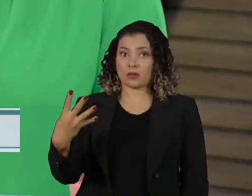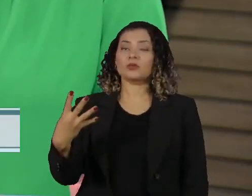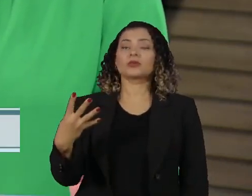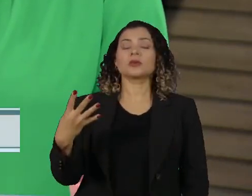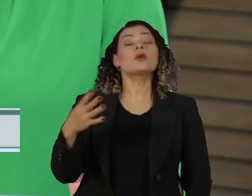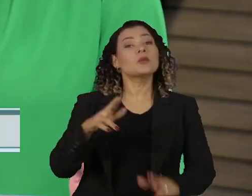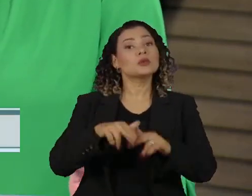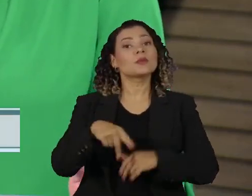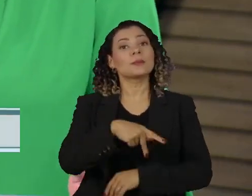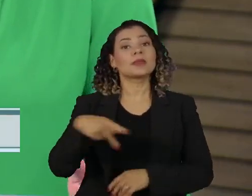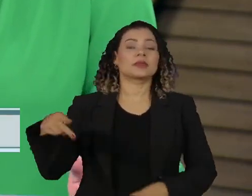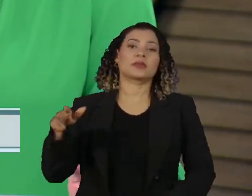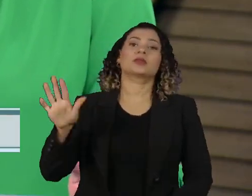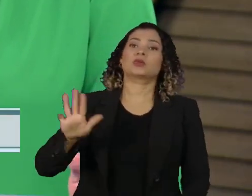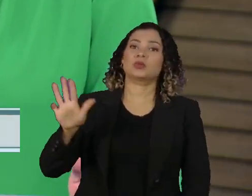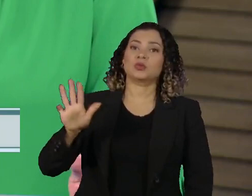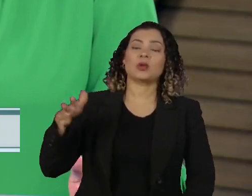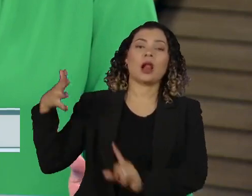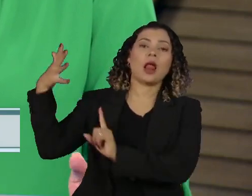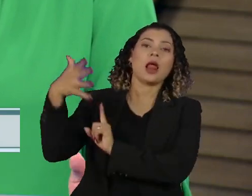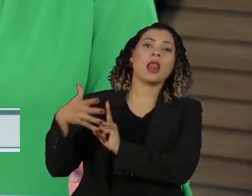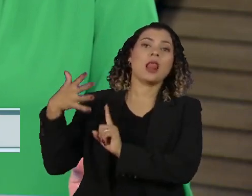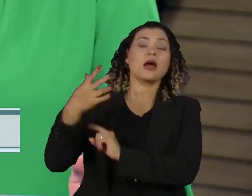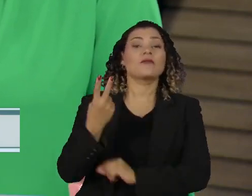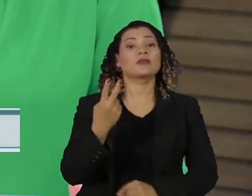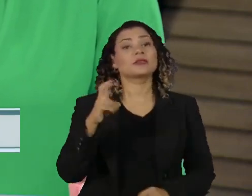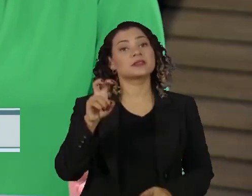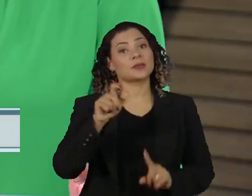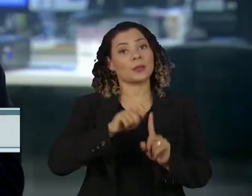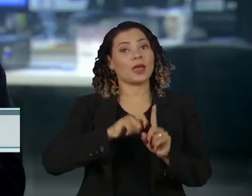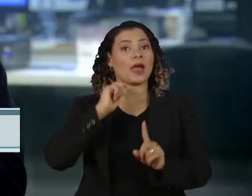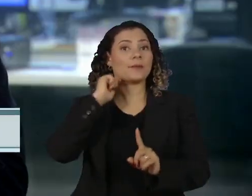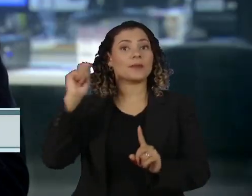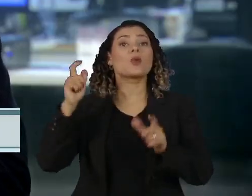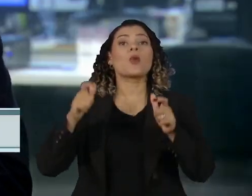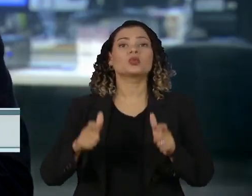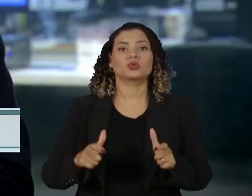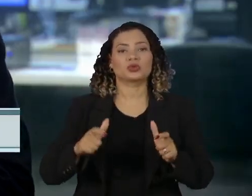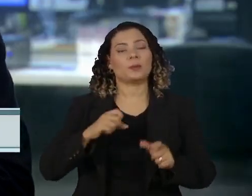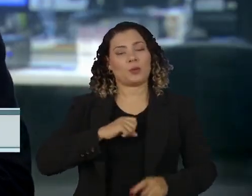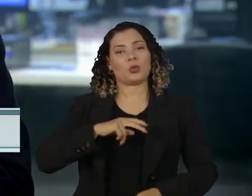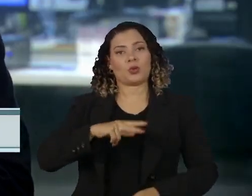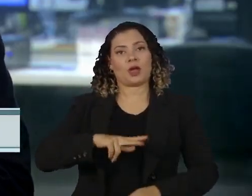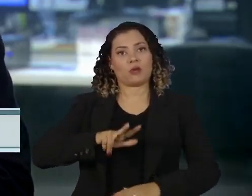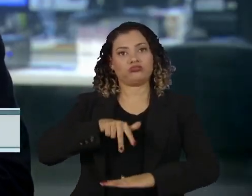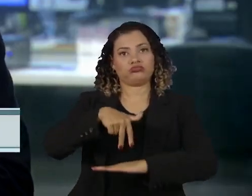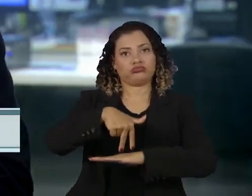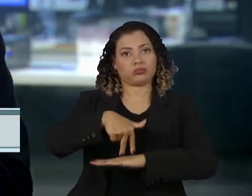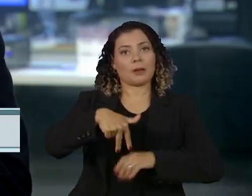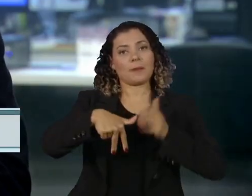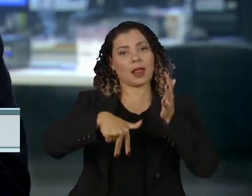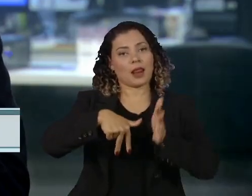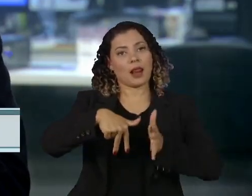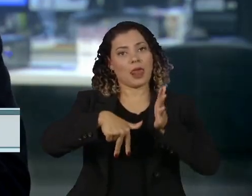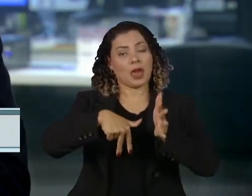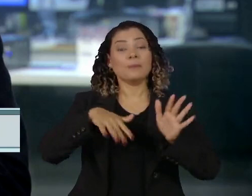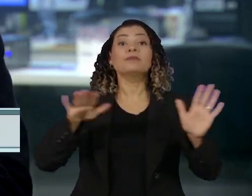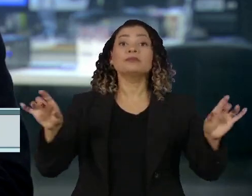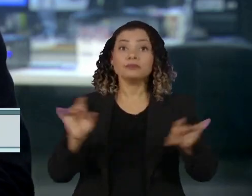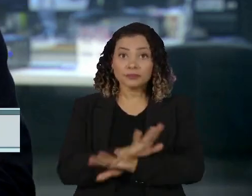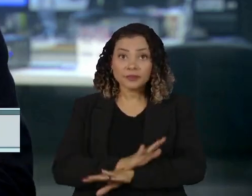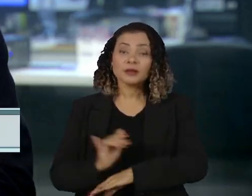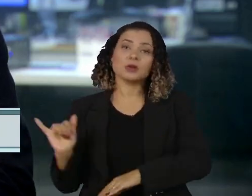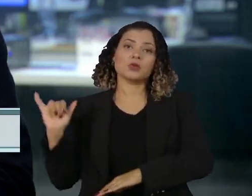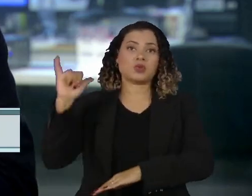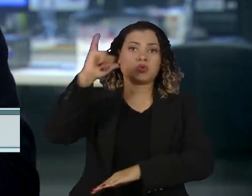Lula discursou neste 25 de abril no Parlamento Português. Depois ele seguiu para a Espanha. Em Madrid participou